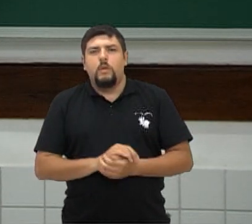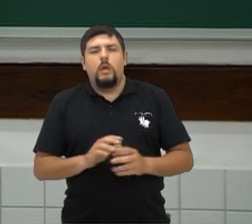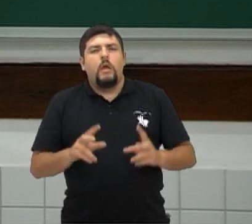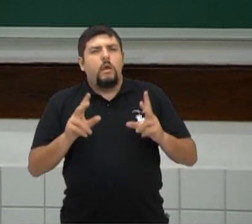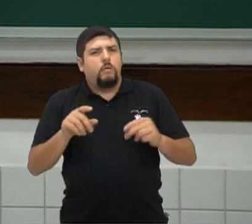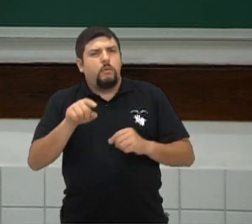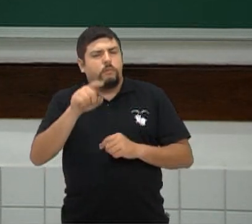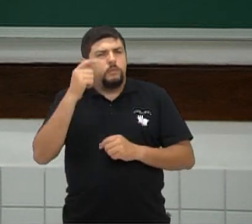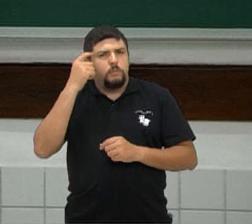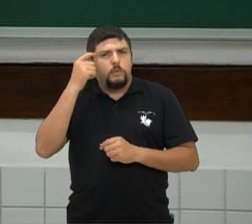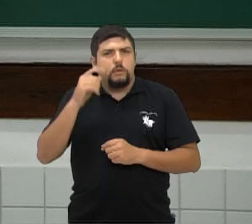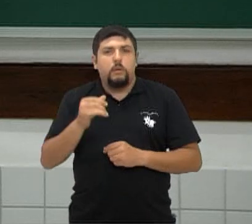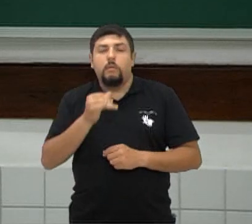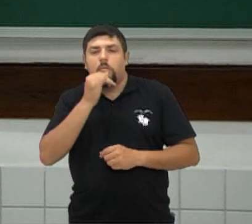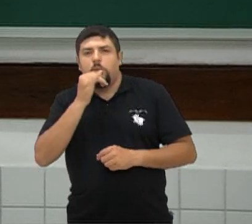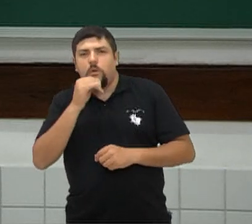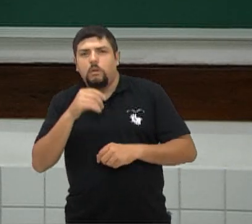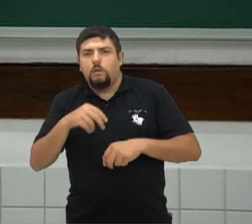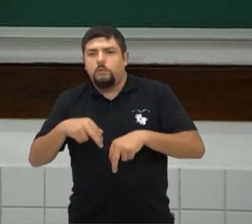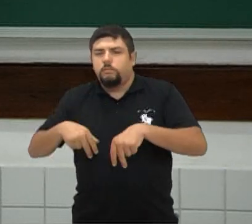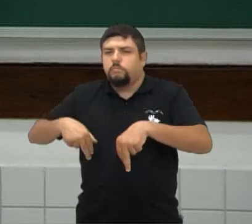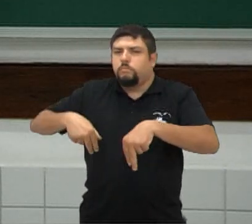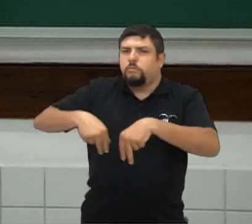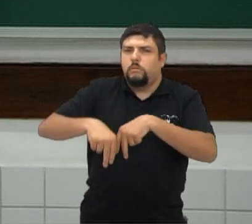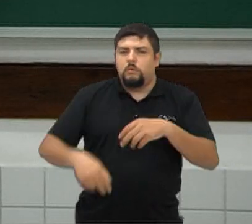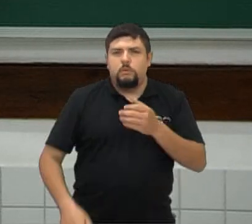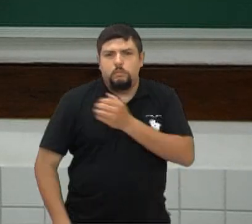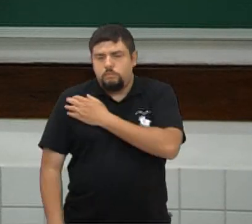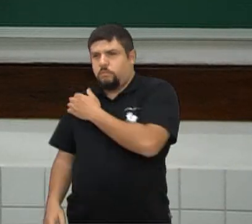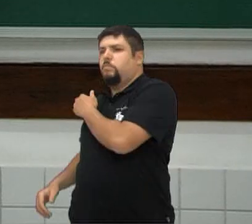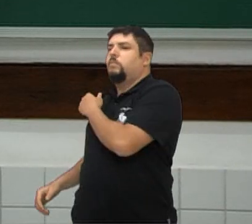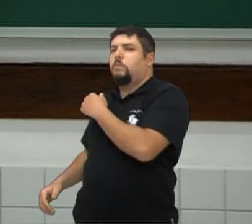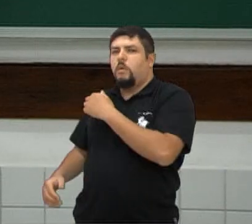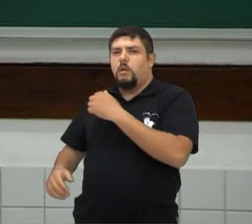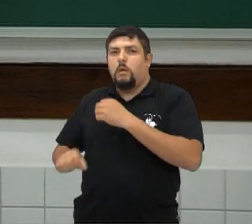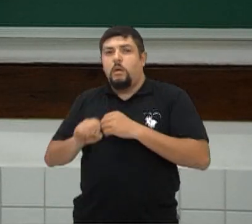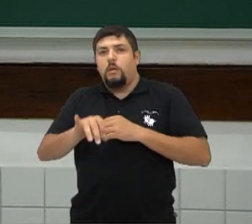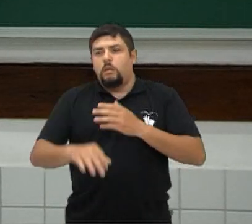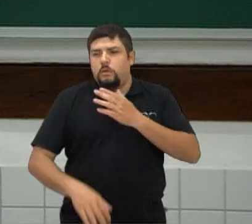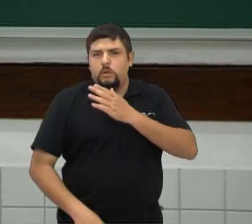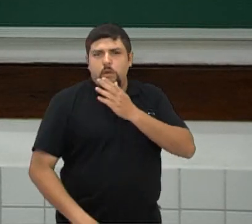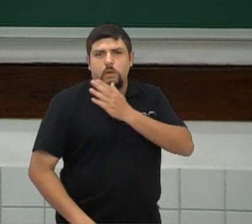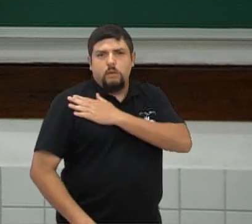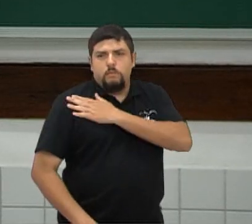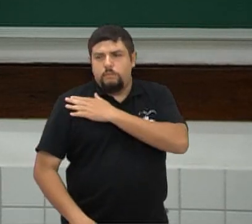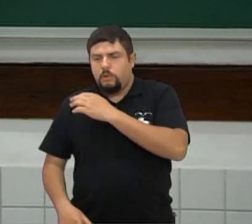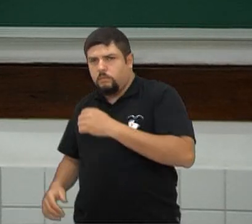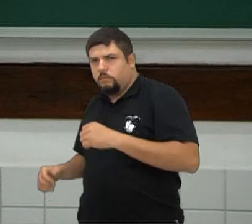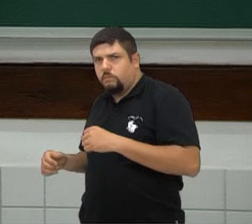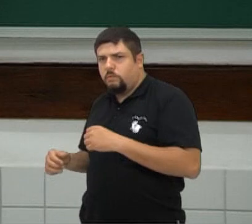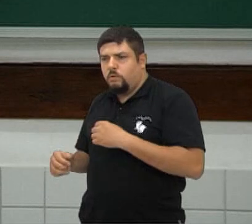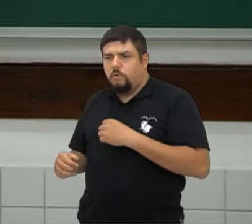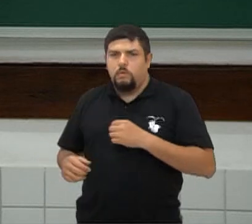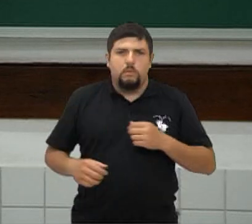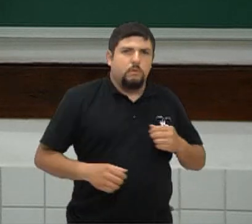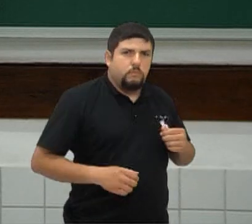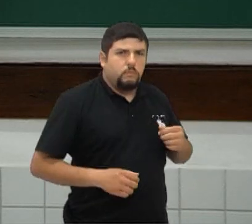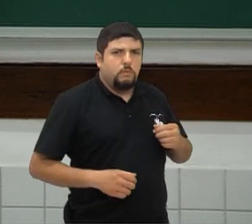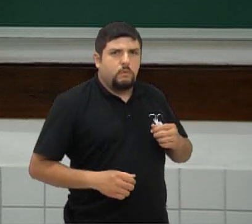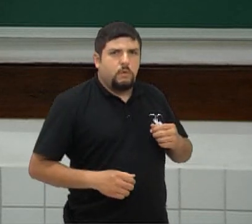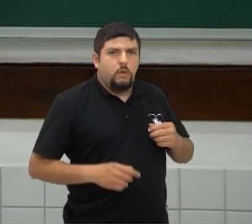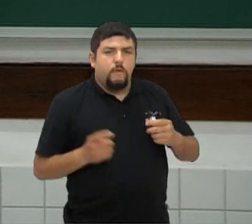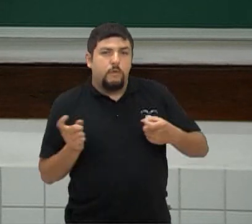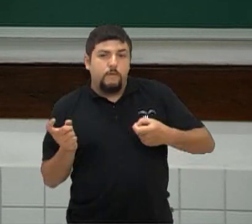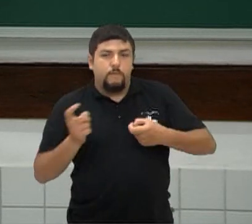por exemplo, um esbarrão. Quando alguém empurra você para o lado direito, você tende a voltar ao equilíbrio se mexendo para o